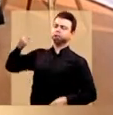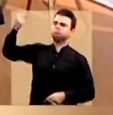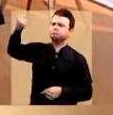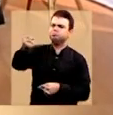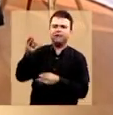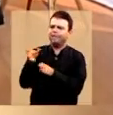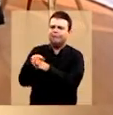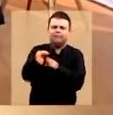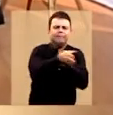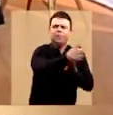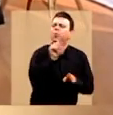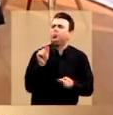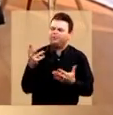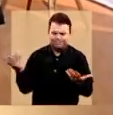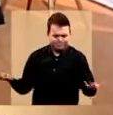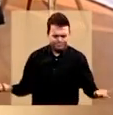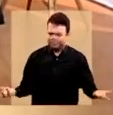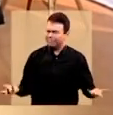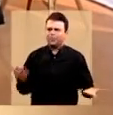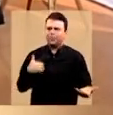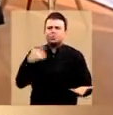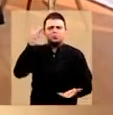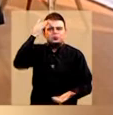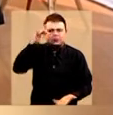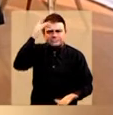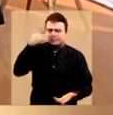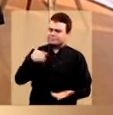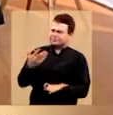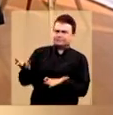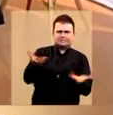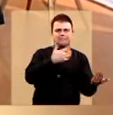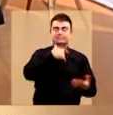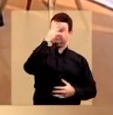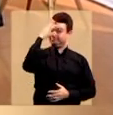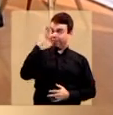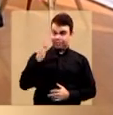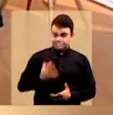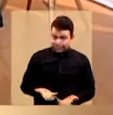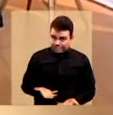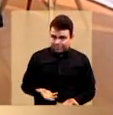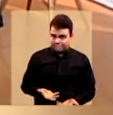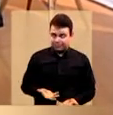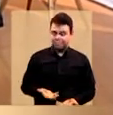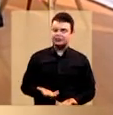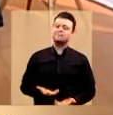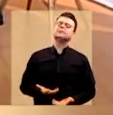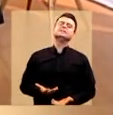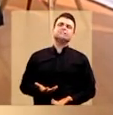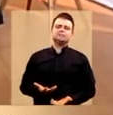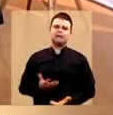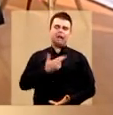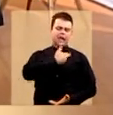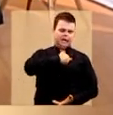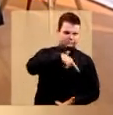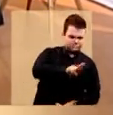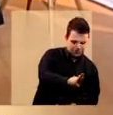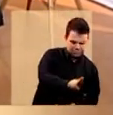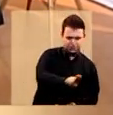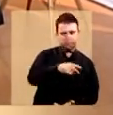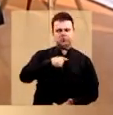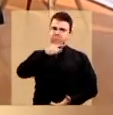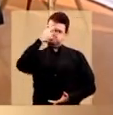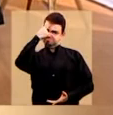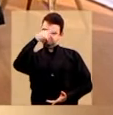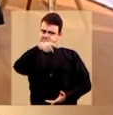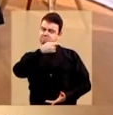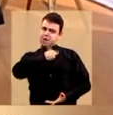ser conselheira do quê? Vamos conselho? Gente, mas eu não sei, não entendo nada. Aí você começa a misturar